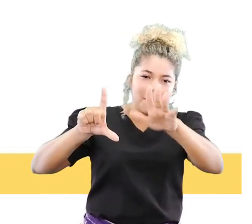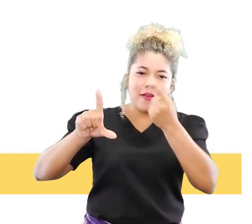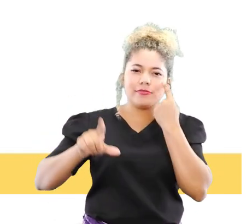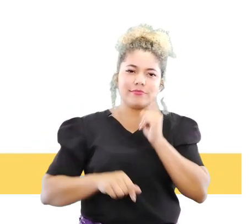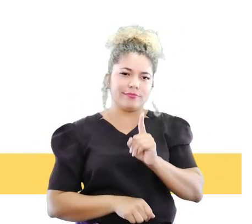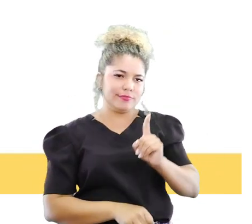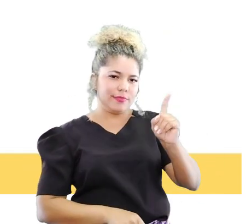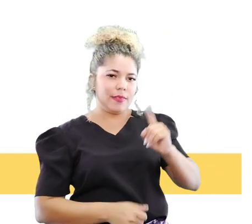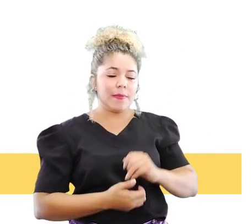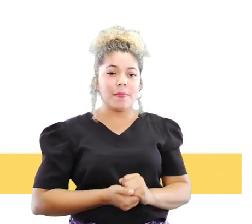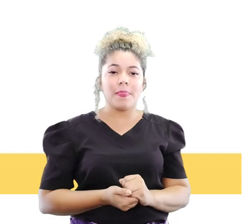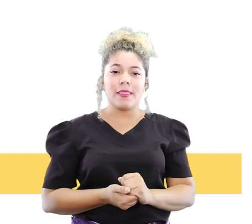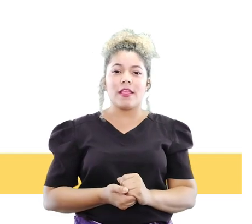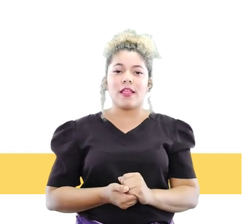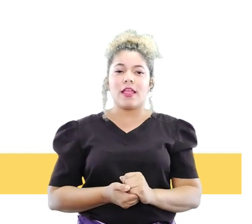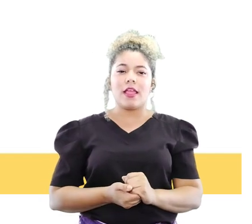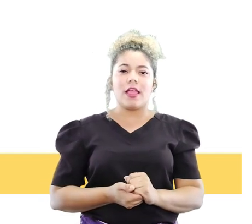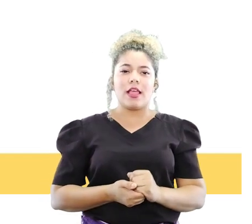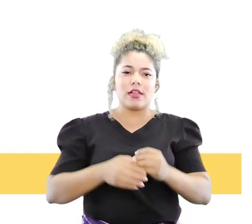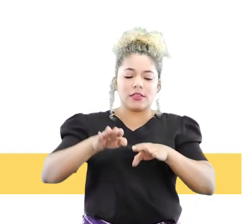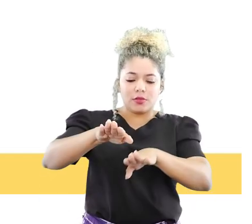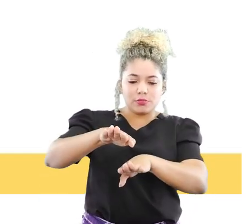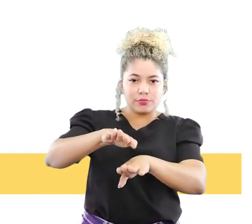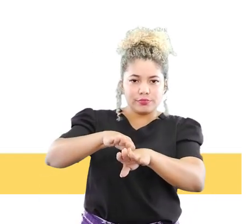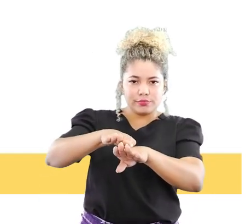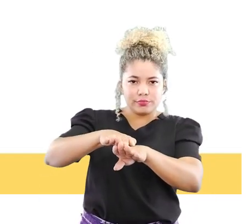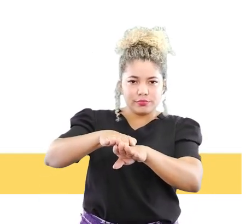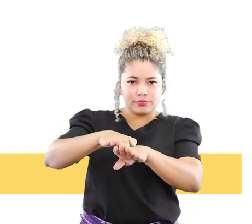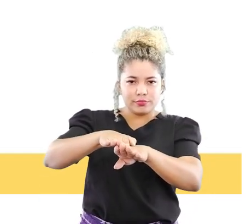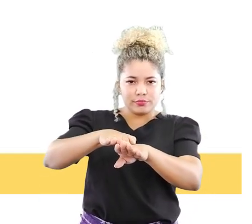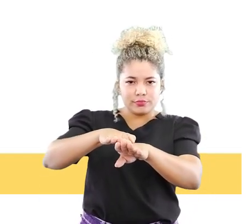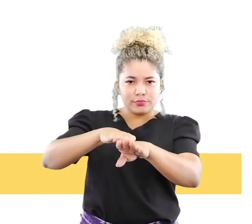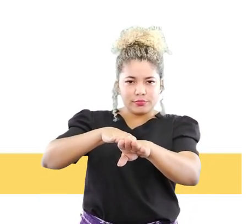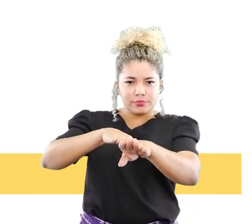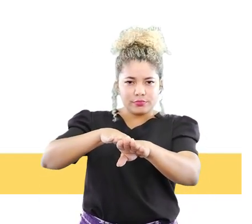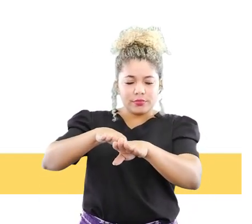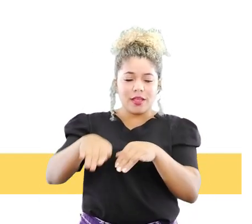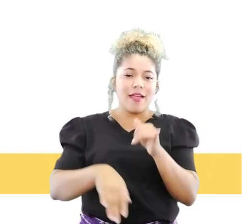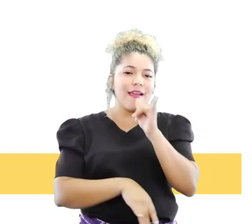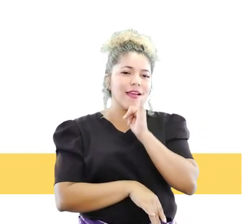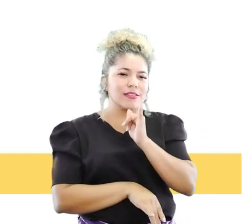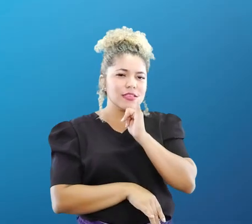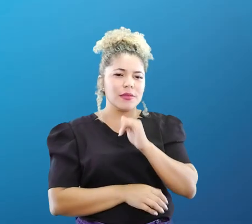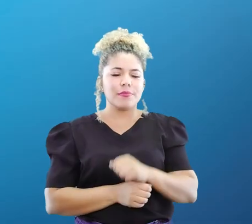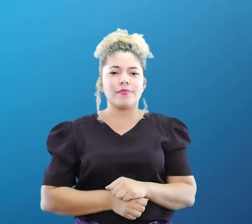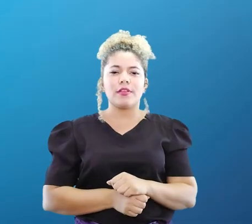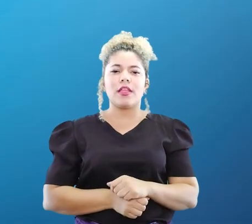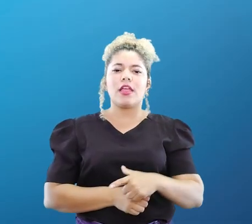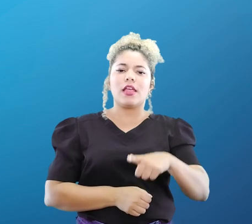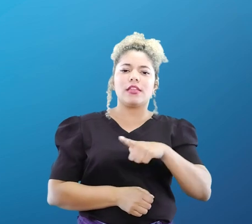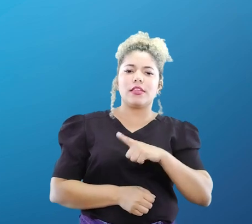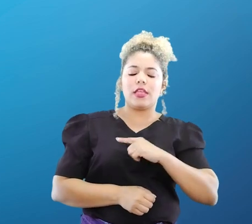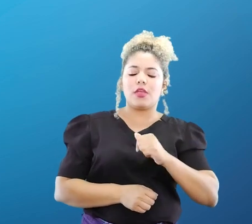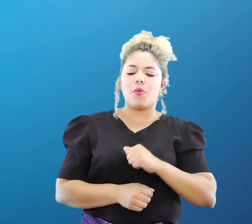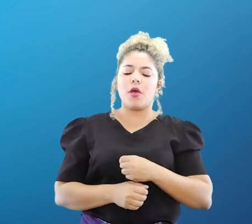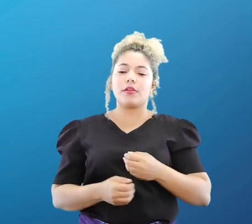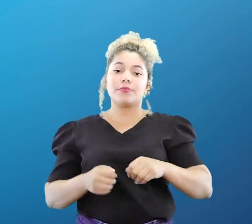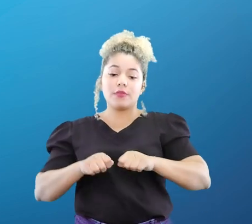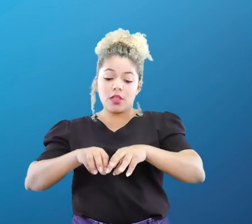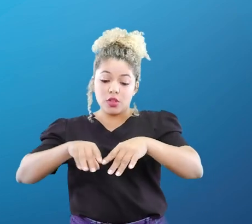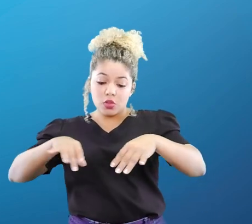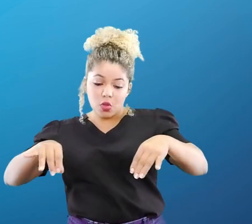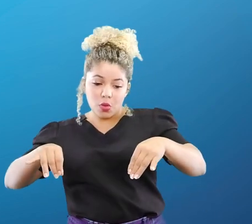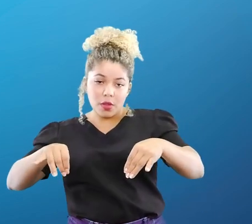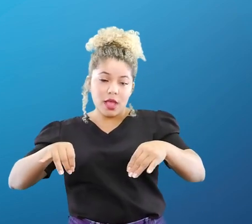temos as placas que estão uma sobre a outra, através desse choque. Por exemplo, nós temos uma placa continental e uma placa oceânica. Através